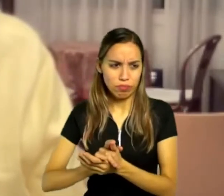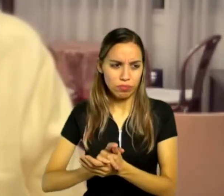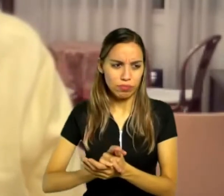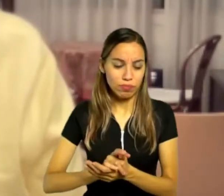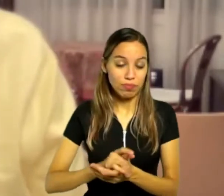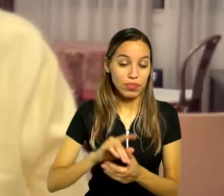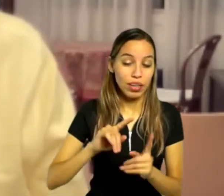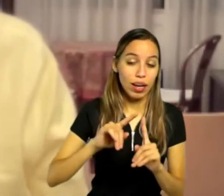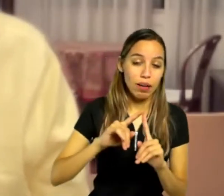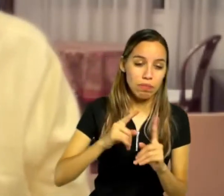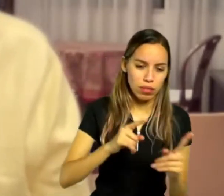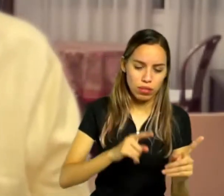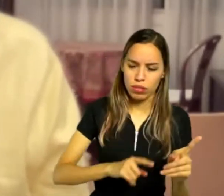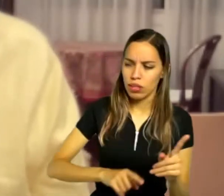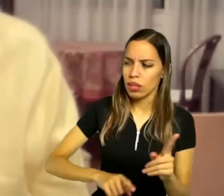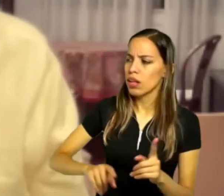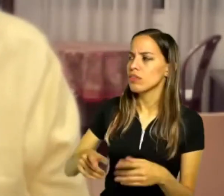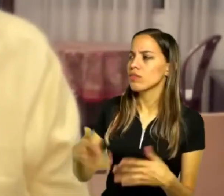é o